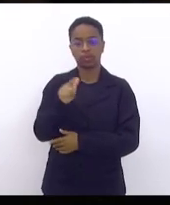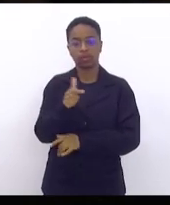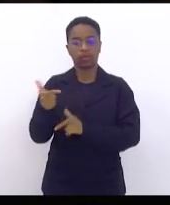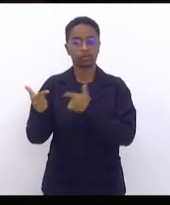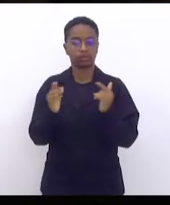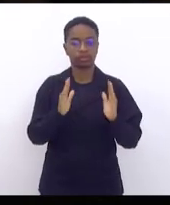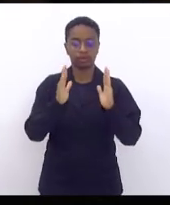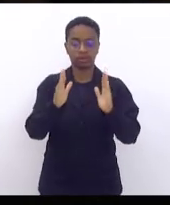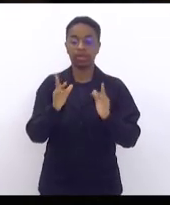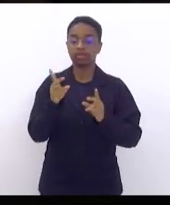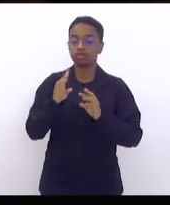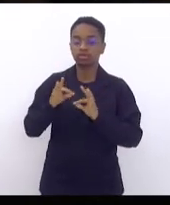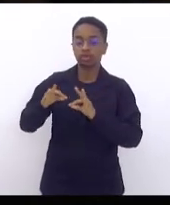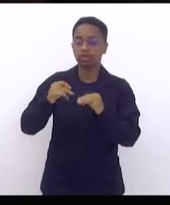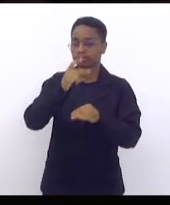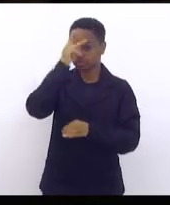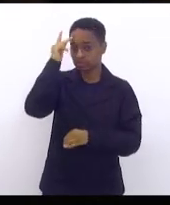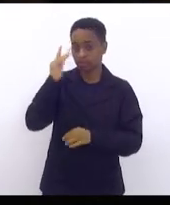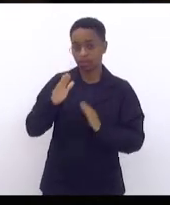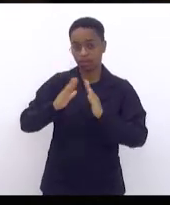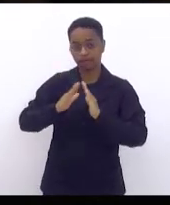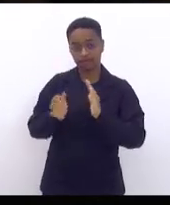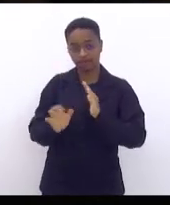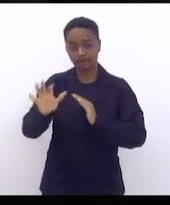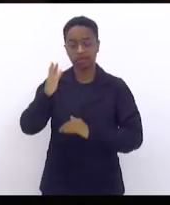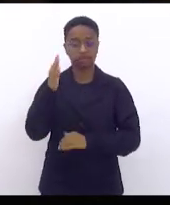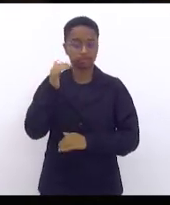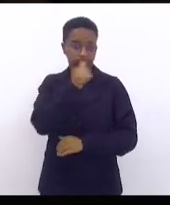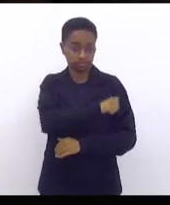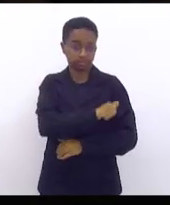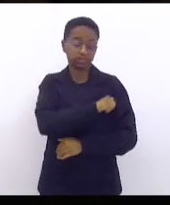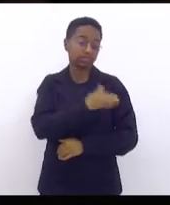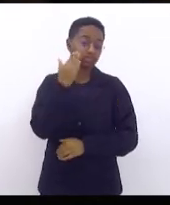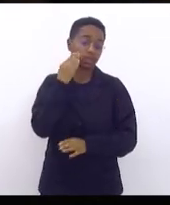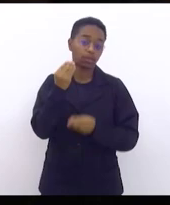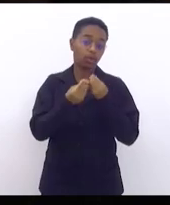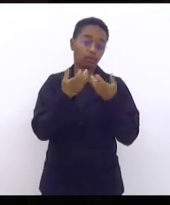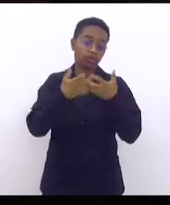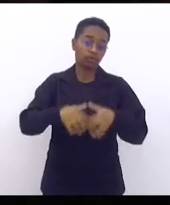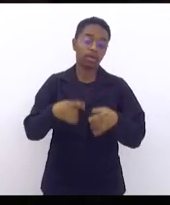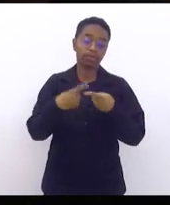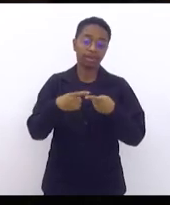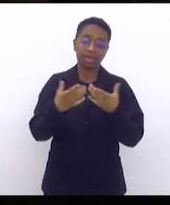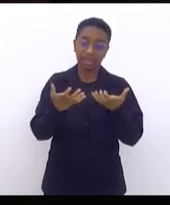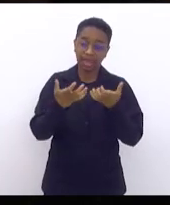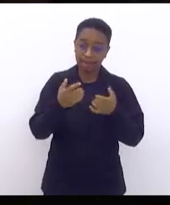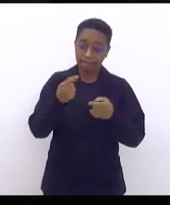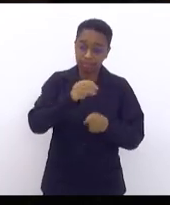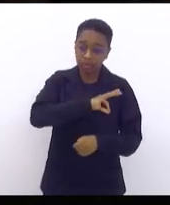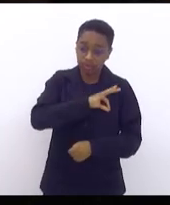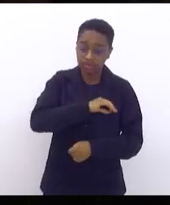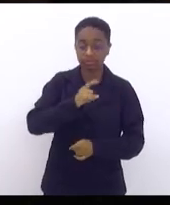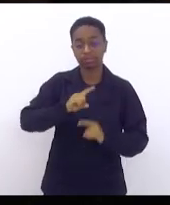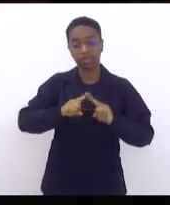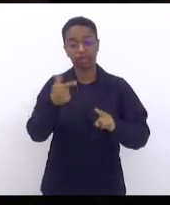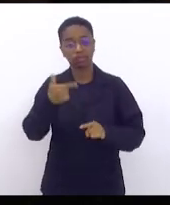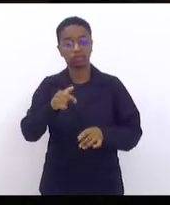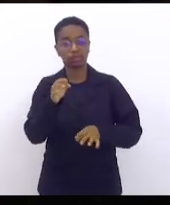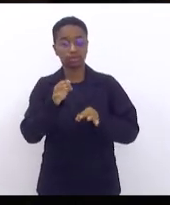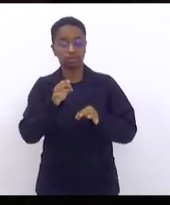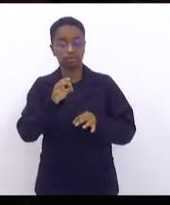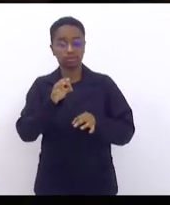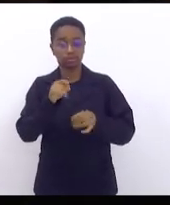todo favelado do Estado do Rio de Janeiro sabe o que é. Quer colocar mais polícia sem política. Quer colocar